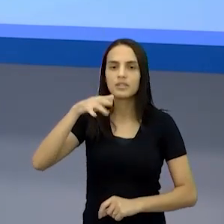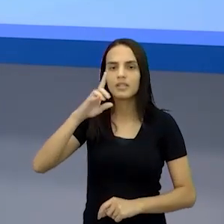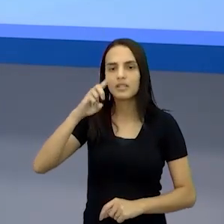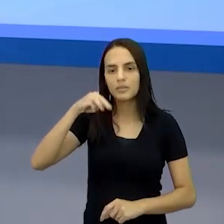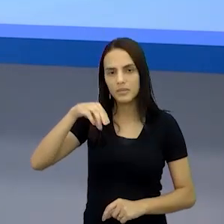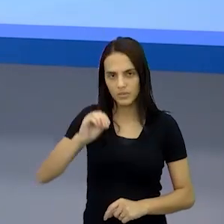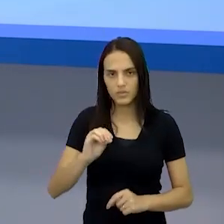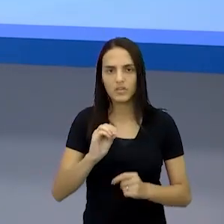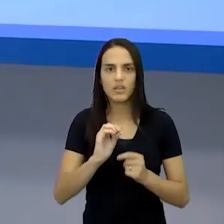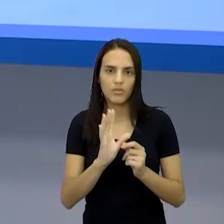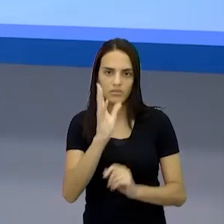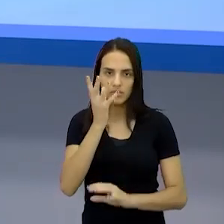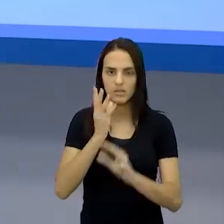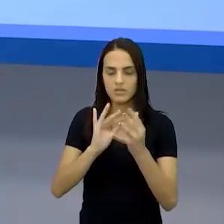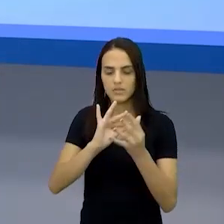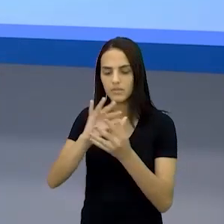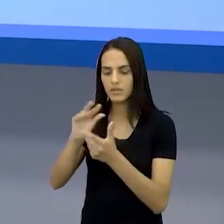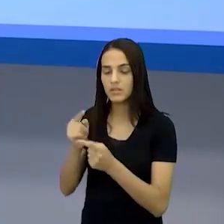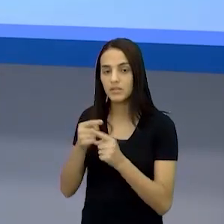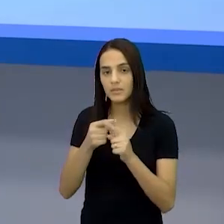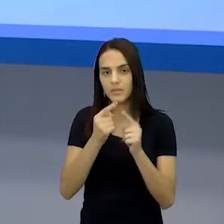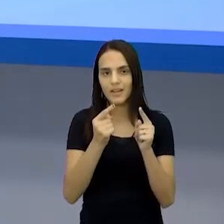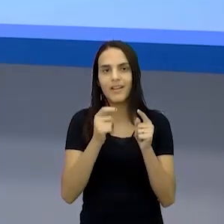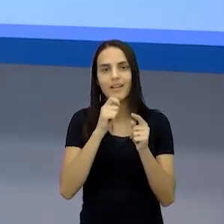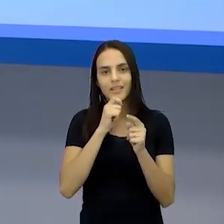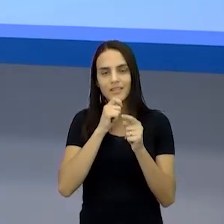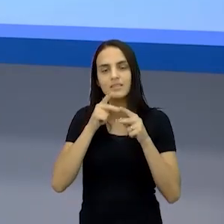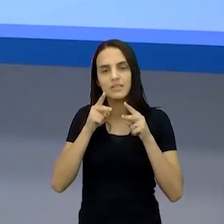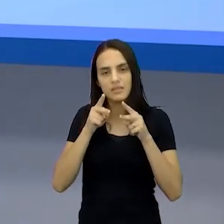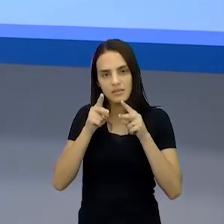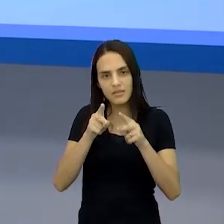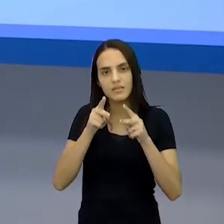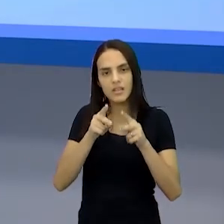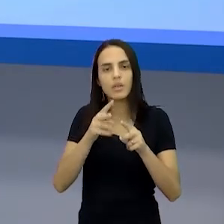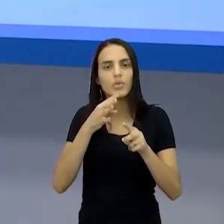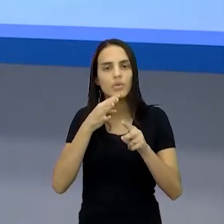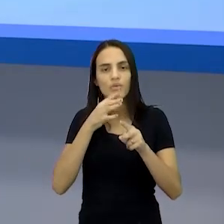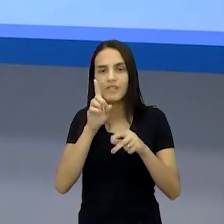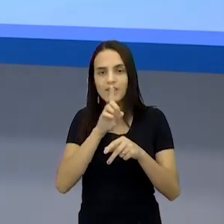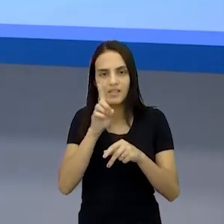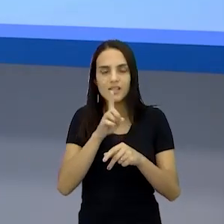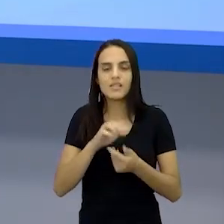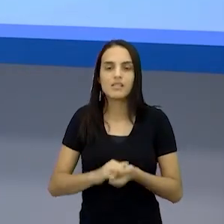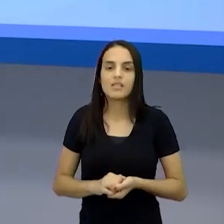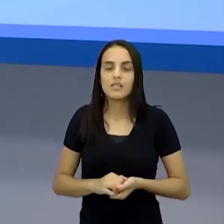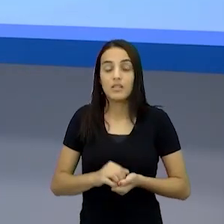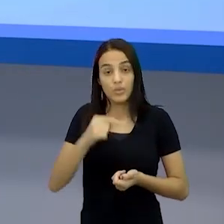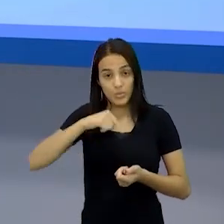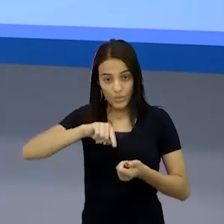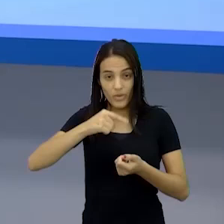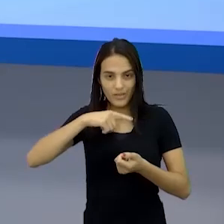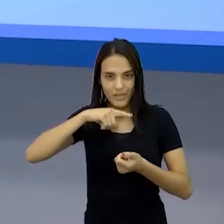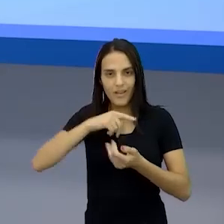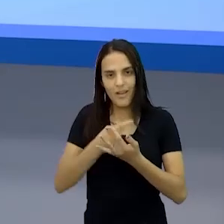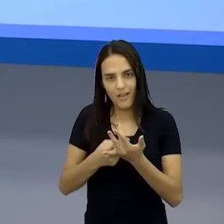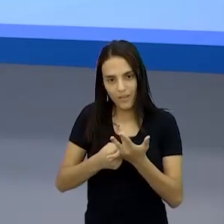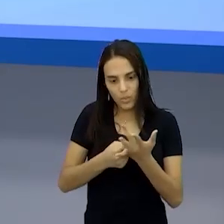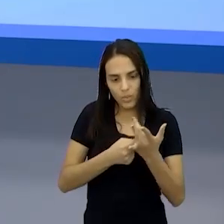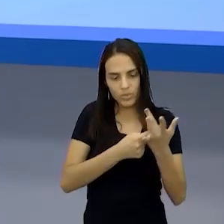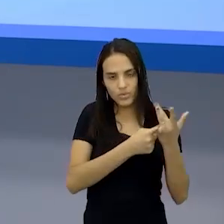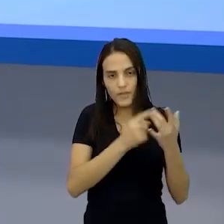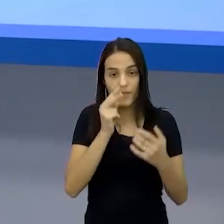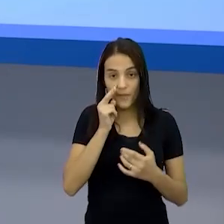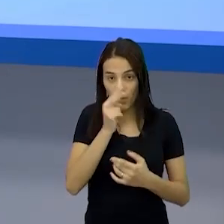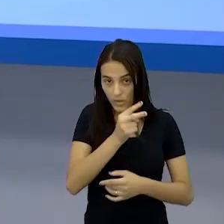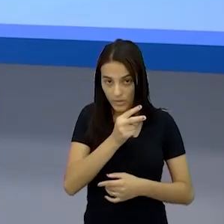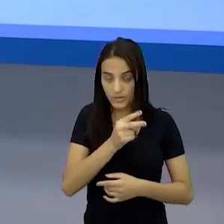do planeta, mas que tem muito ainda para ser feito, para ser conhecido. Apesar da nossa alta tecnologia que nós temos, né, uma